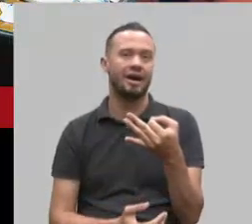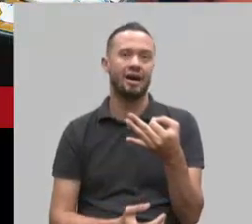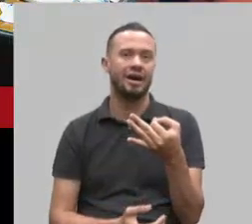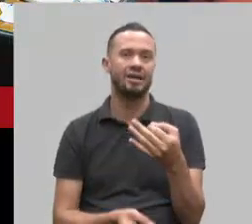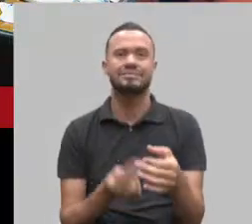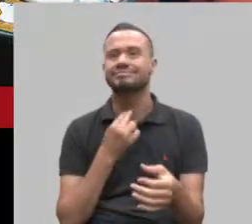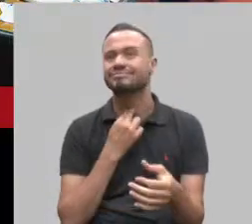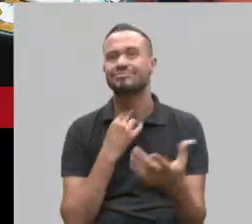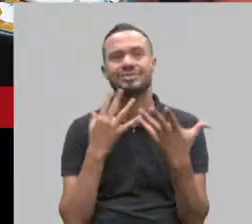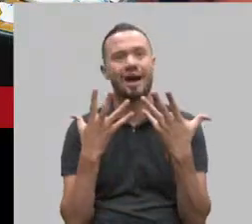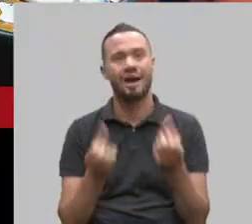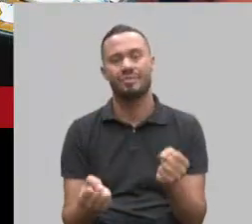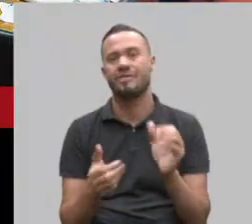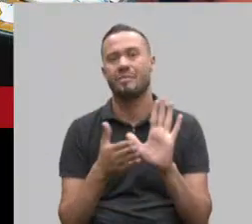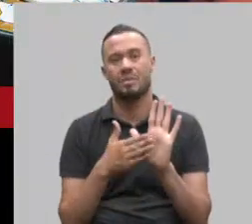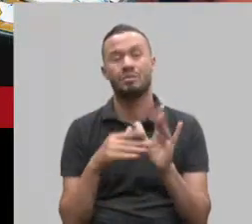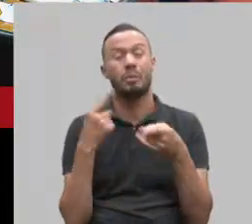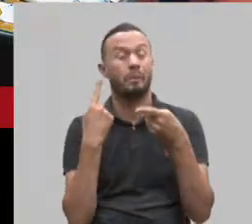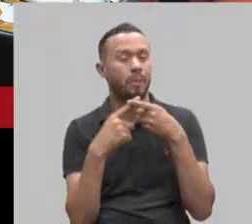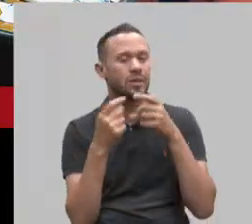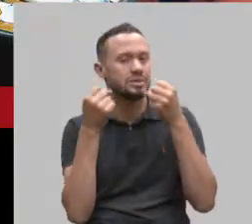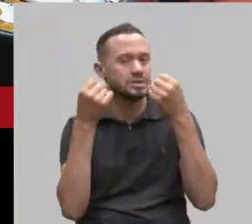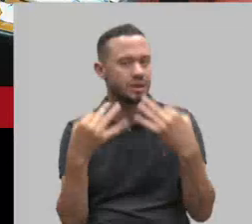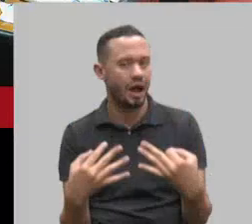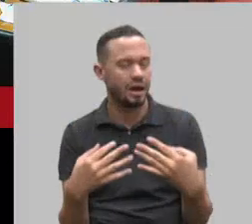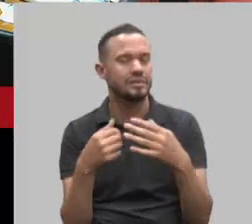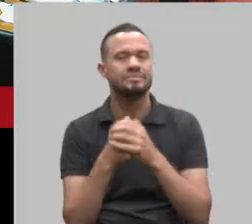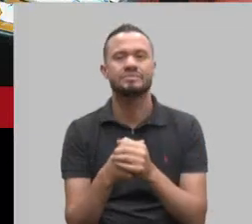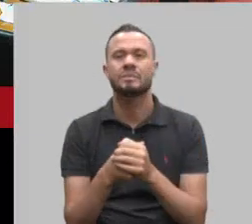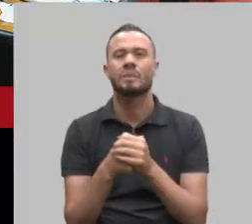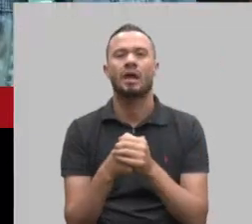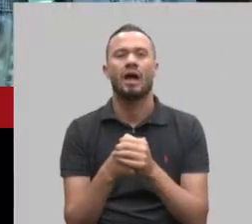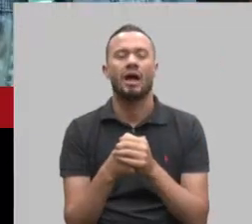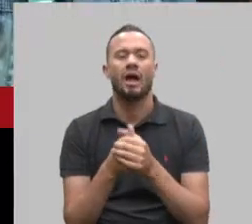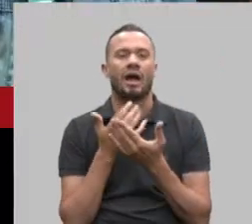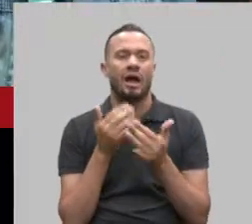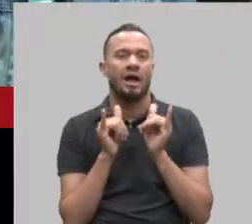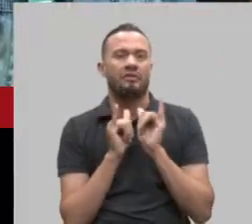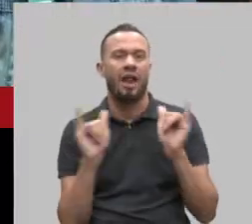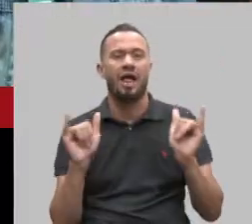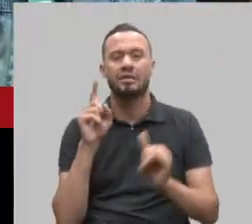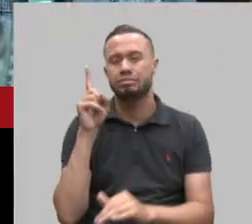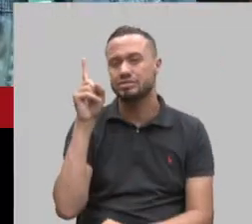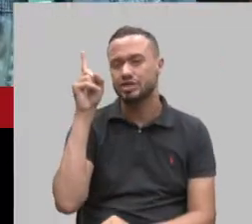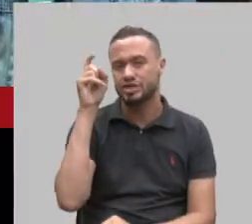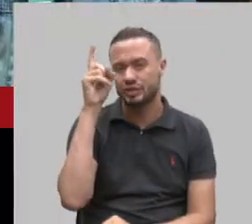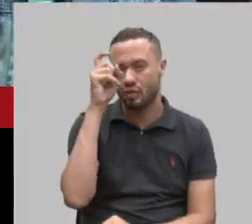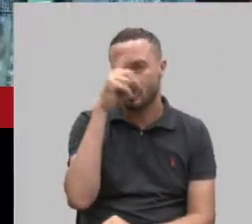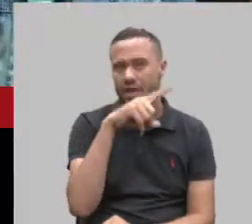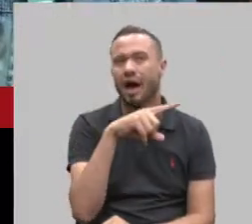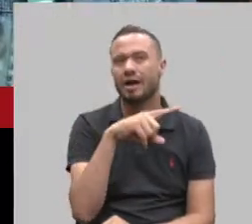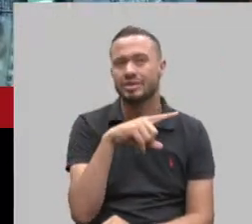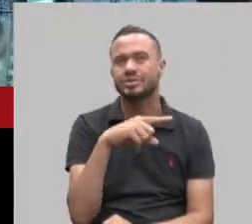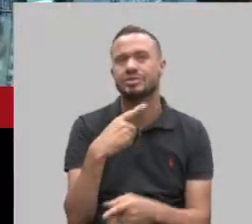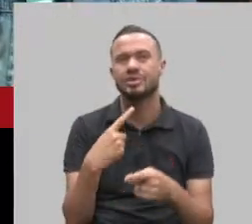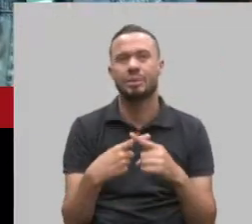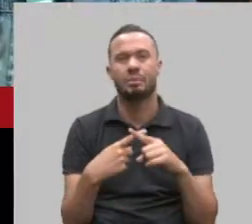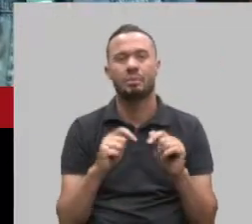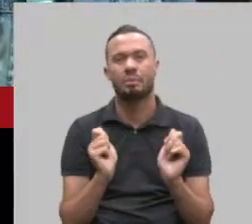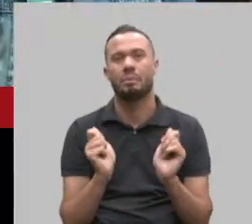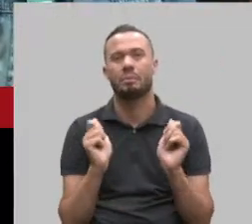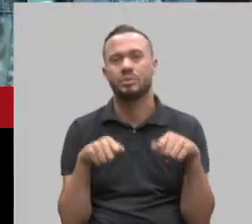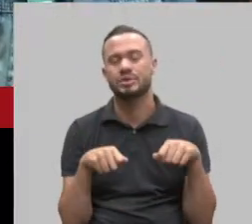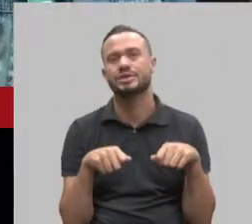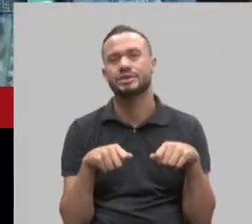por eh o primeiro ponto que eu queria trazer aqui é a dificuldade né em tornar possível pois vai ter que